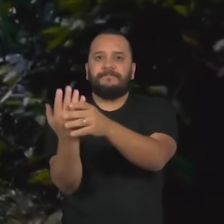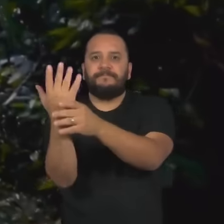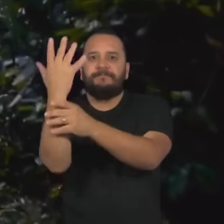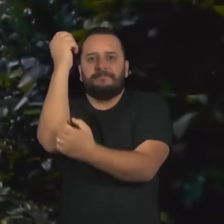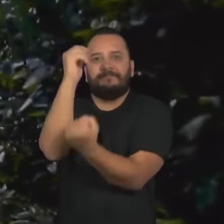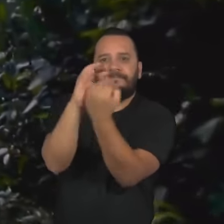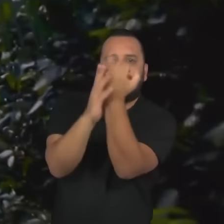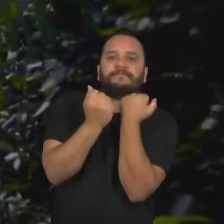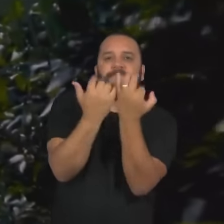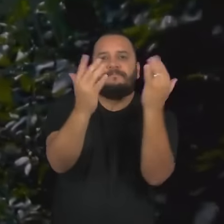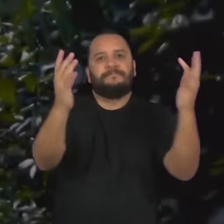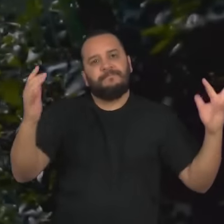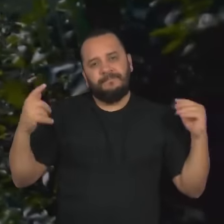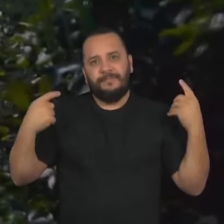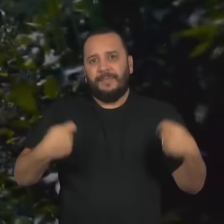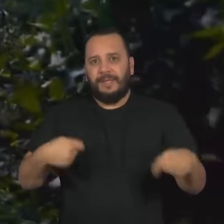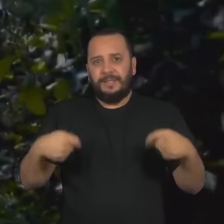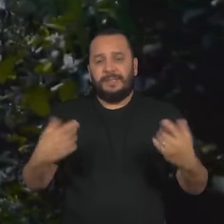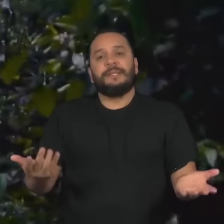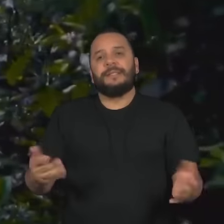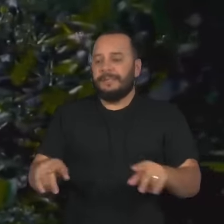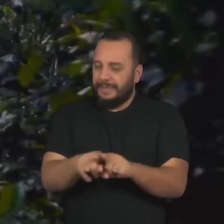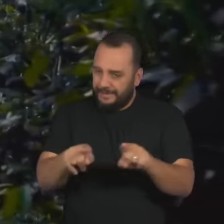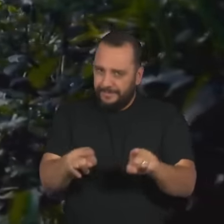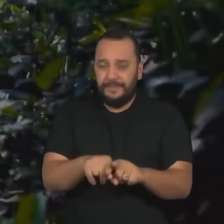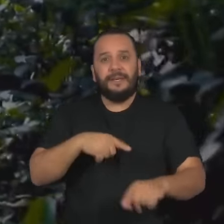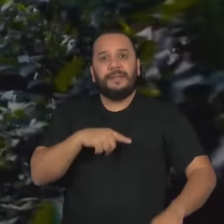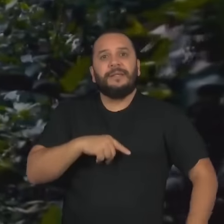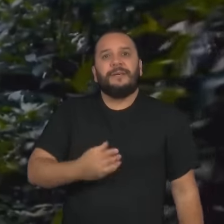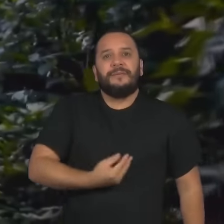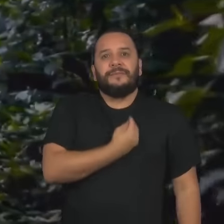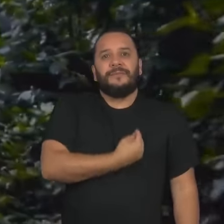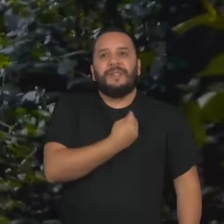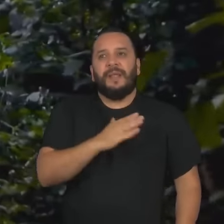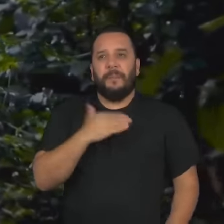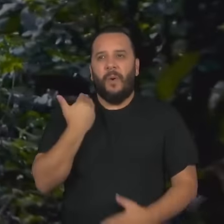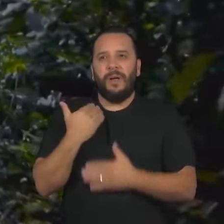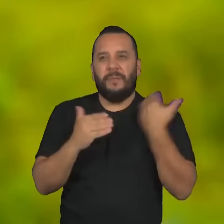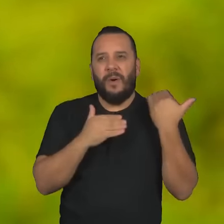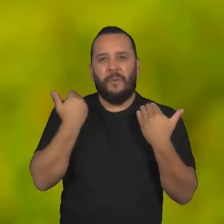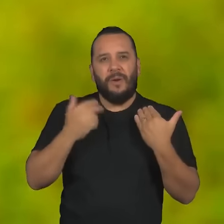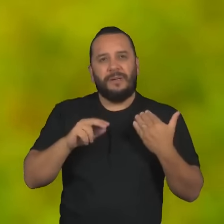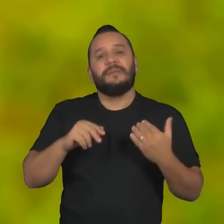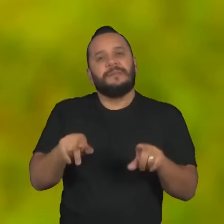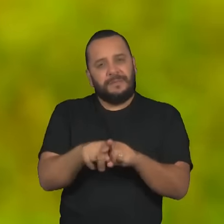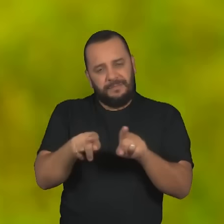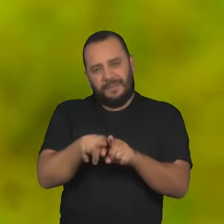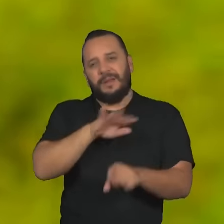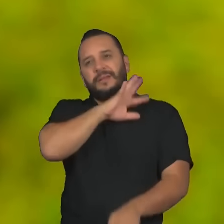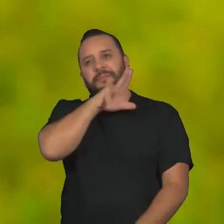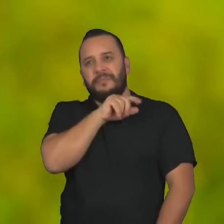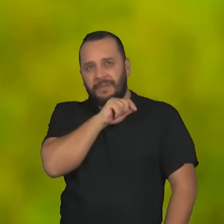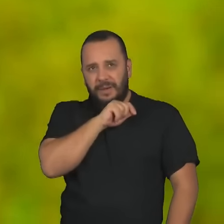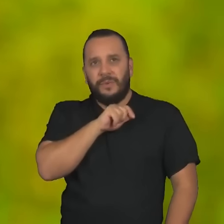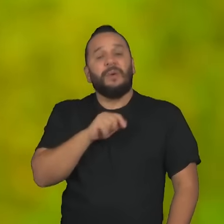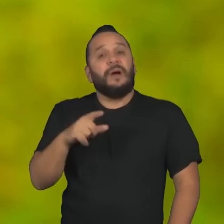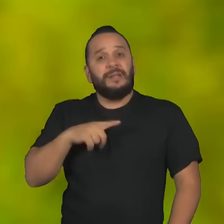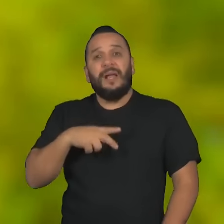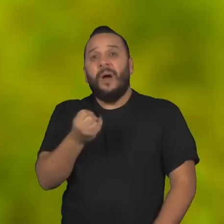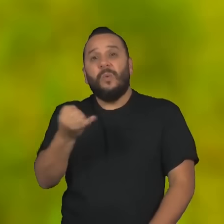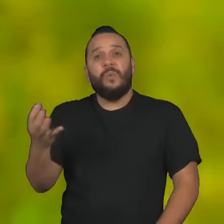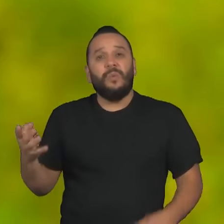Nesse cenário, a perda de vidas impressiona. Também envolve milhares de animais, inclusive ameaçados